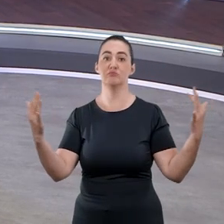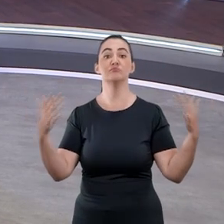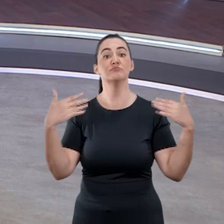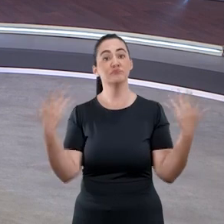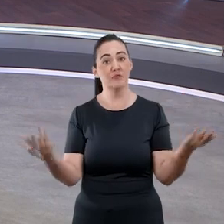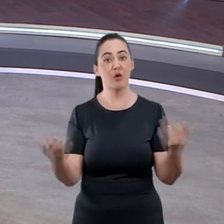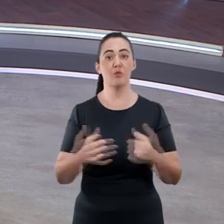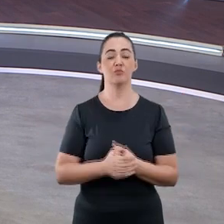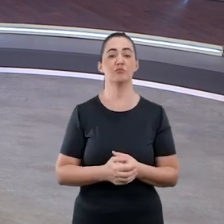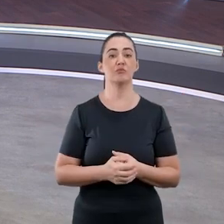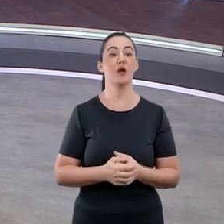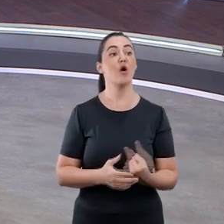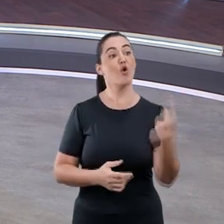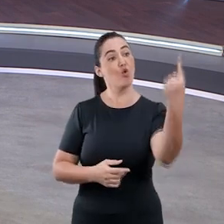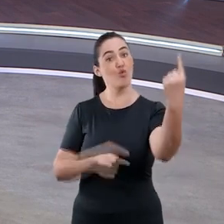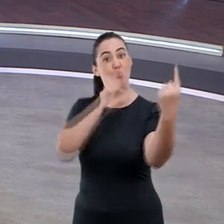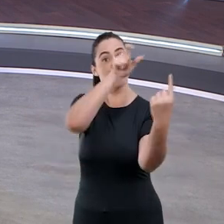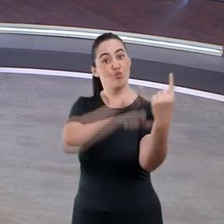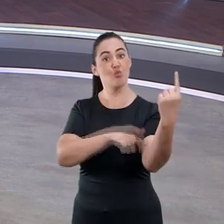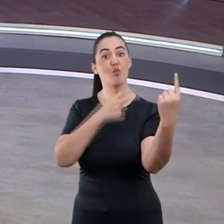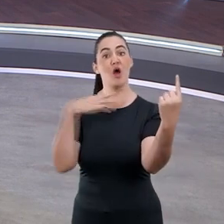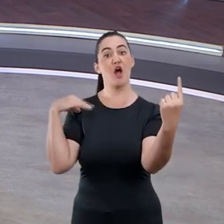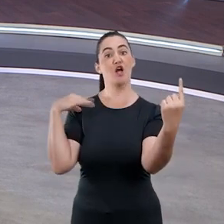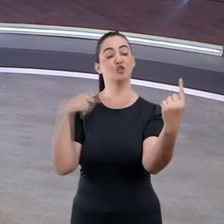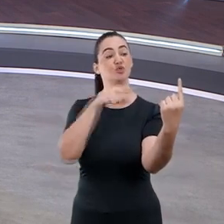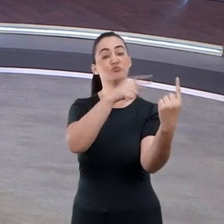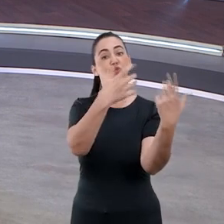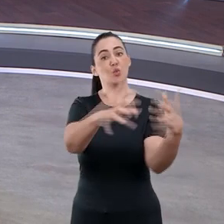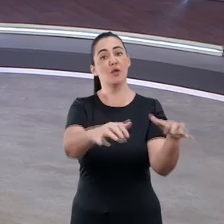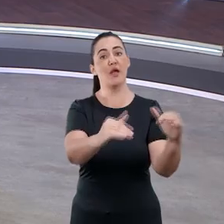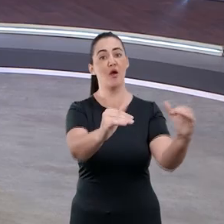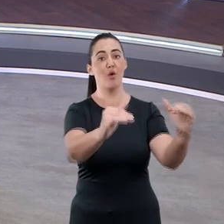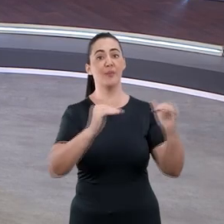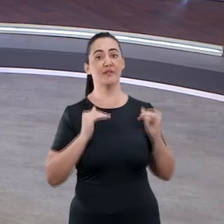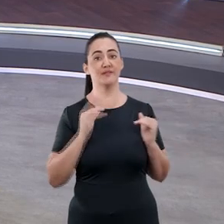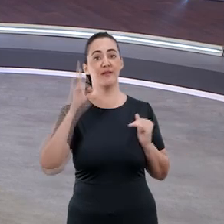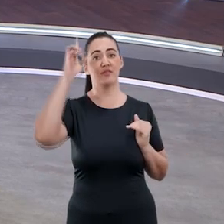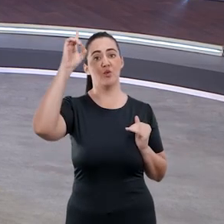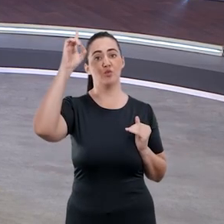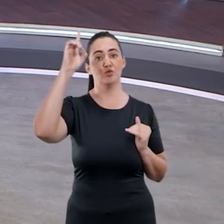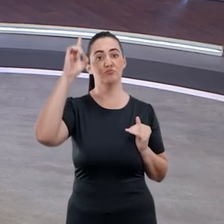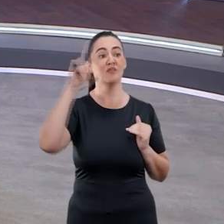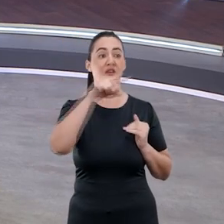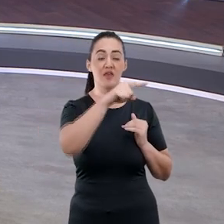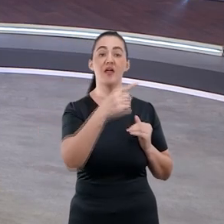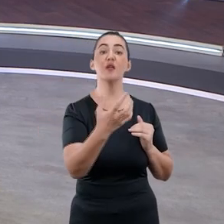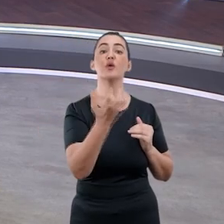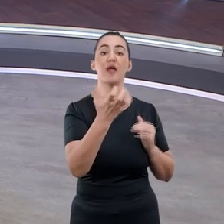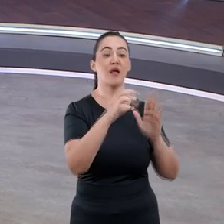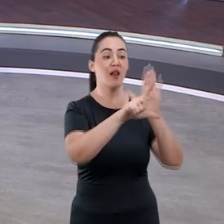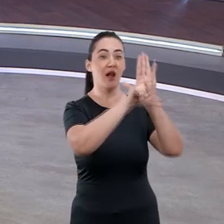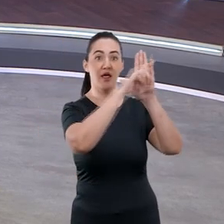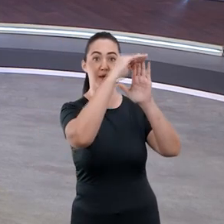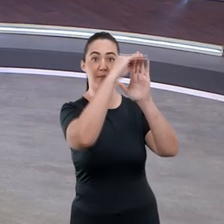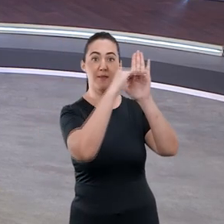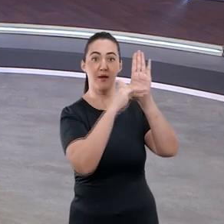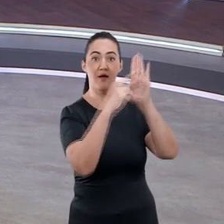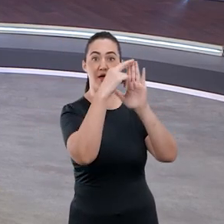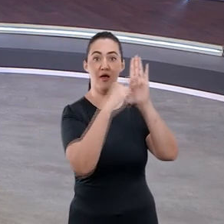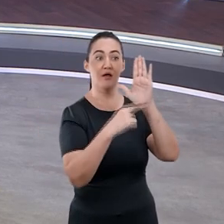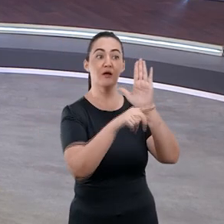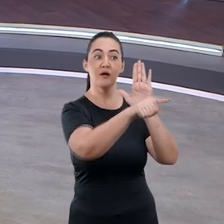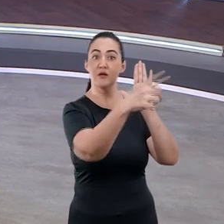lei. E transgredir a lei significa pecar. E esse pecado começou lá no céu com um